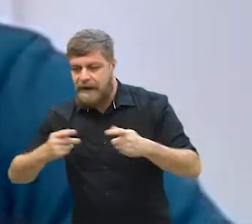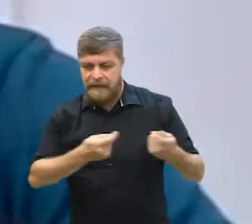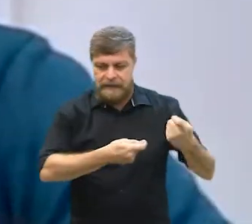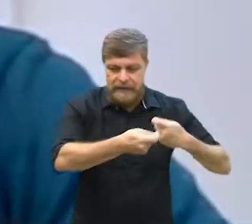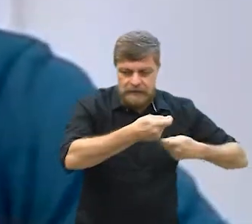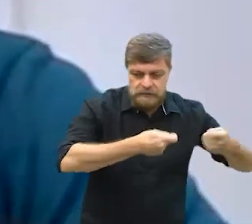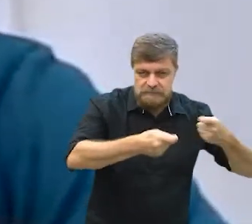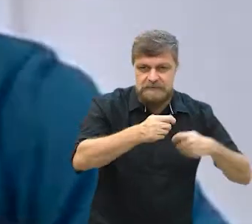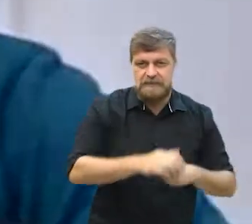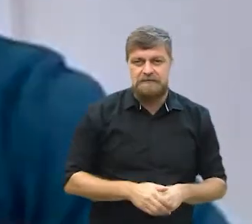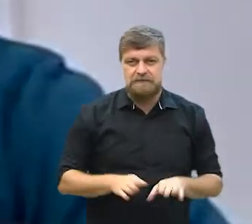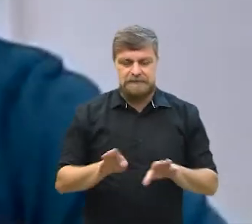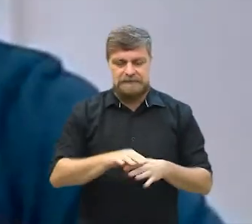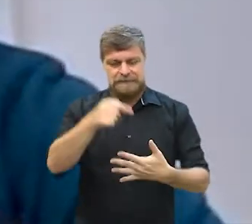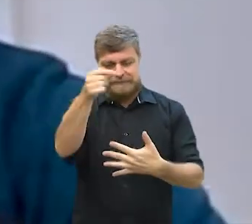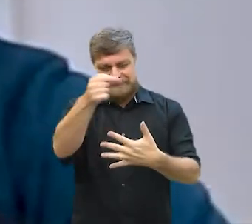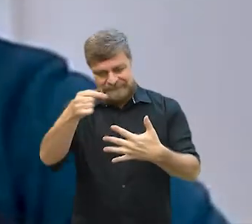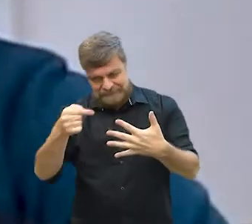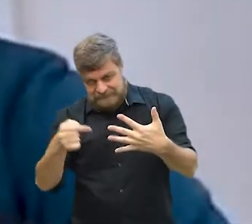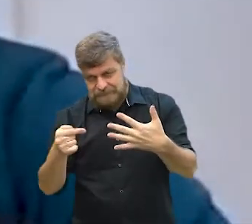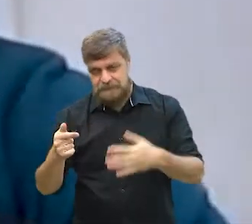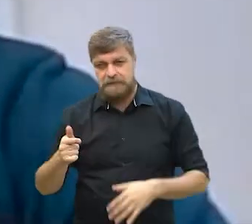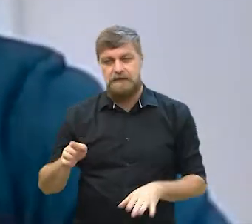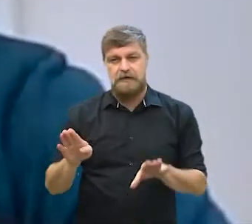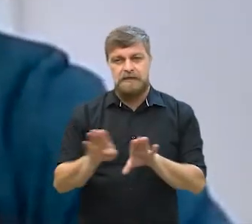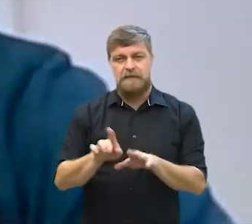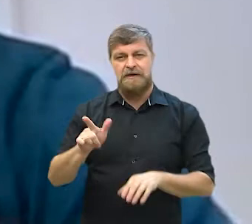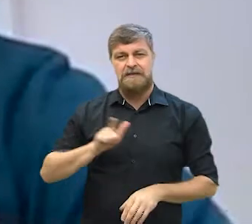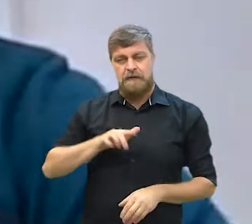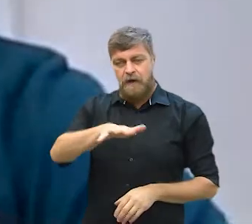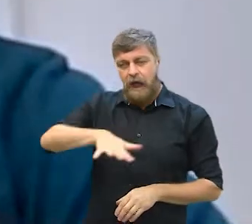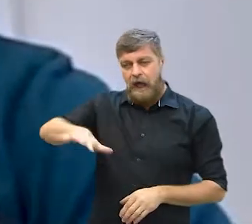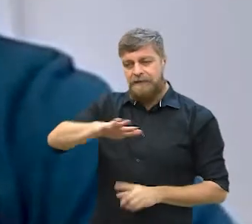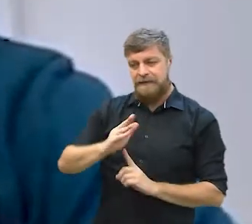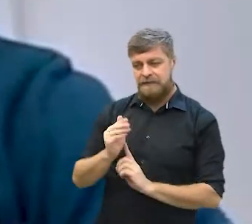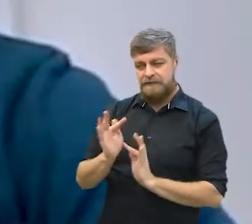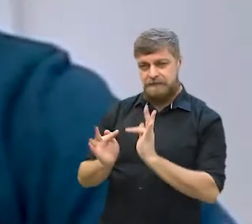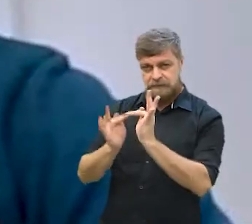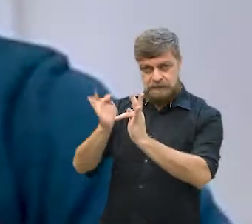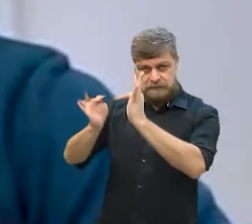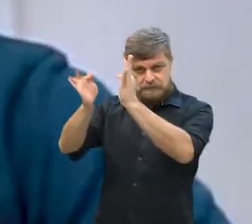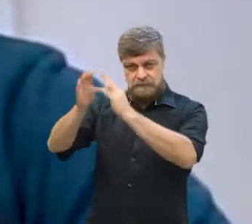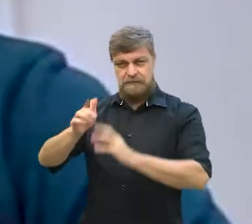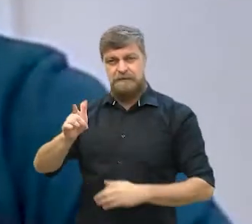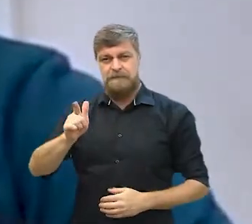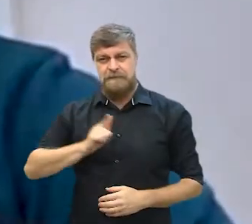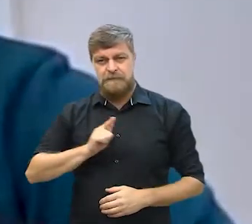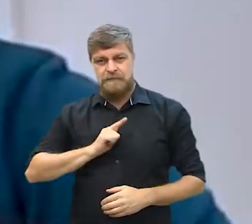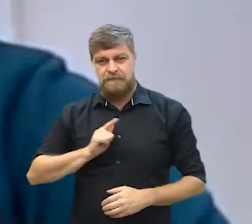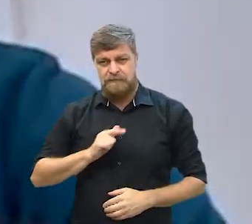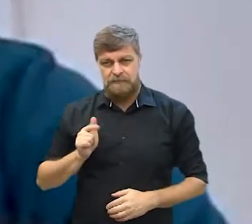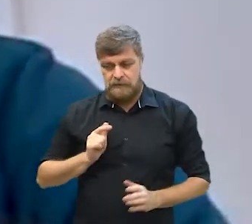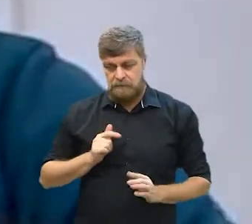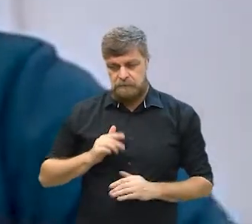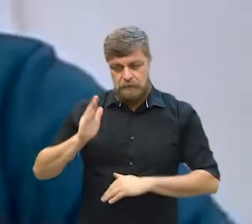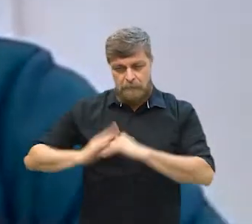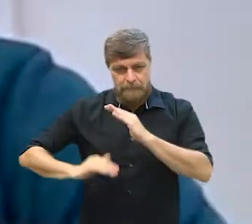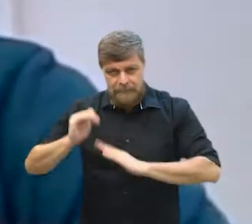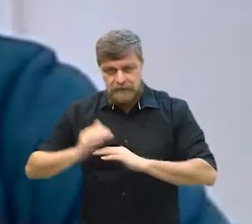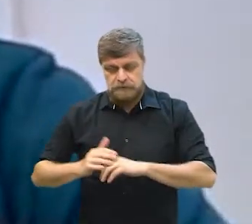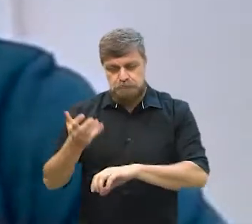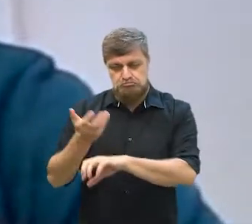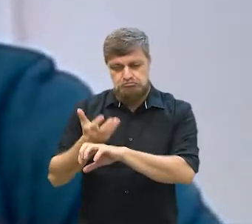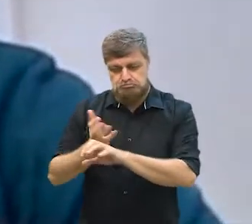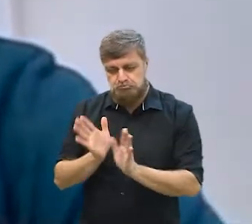marketing administrativo, enfim, mas também, assim, temos na parte tecnológica, né, temos disciplinas bem